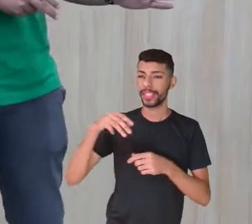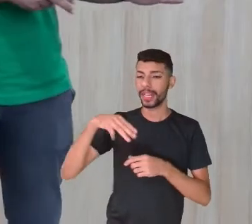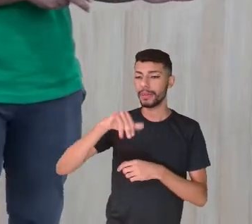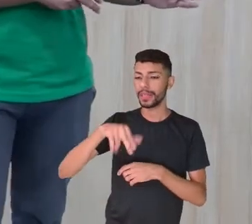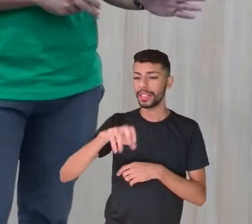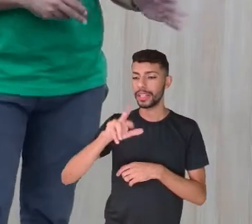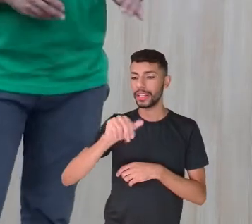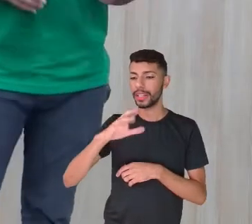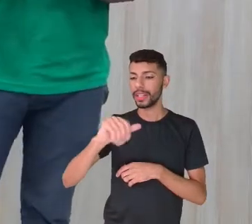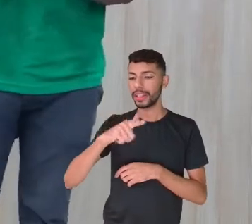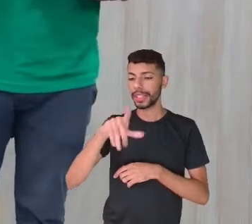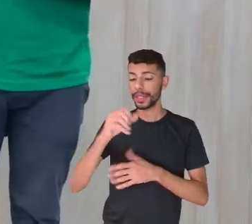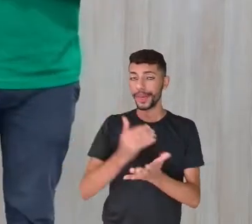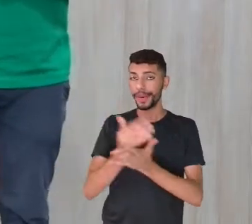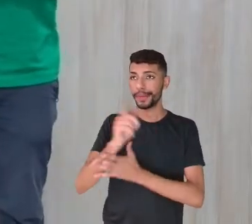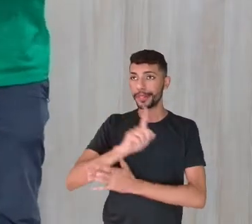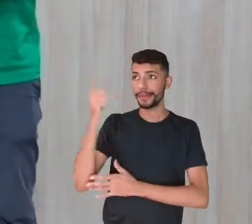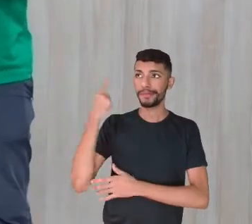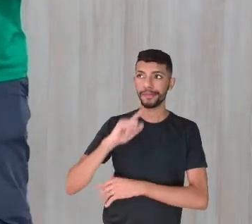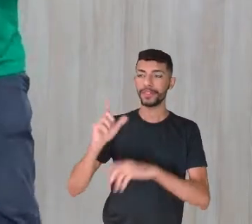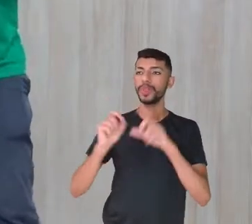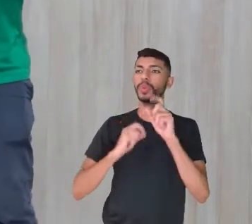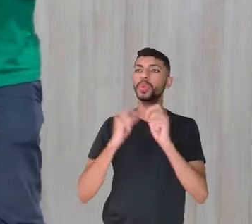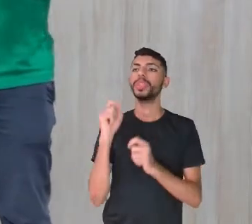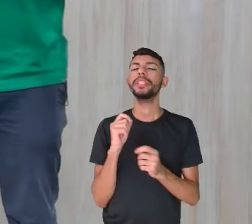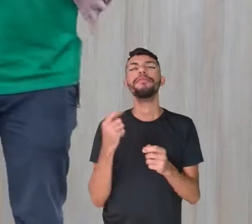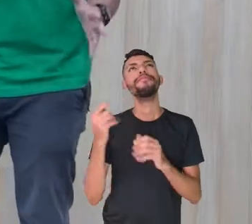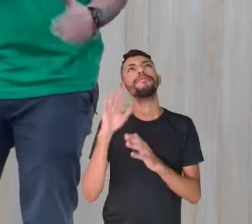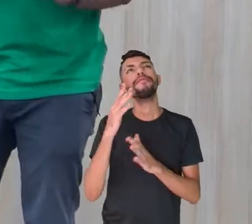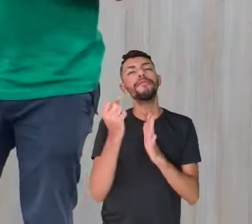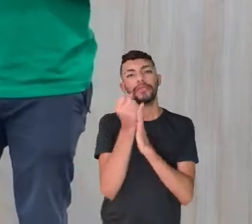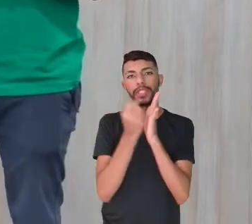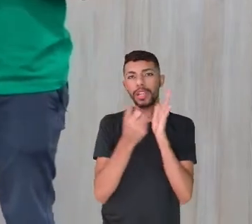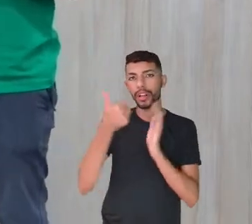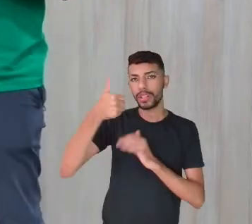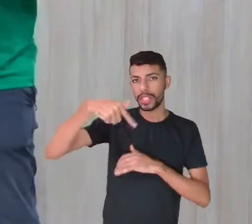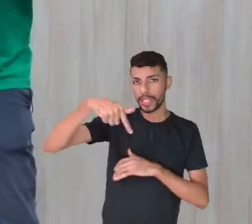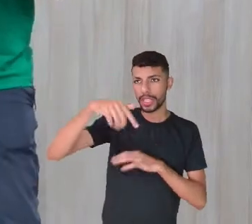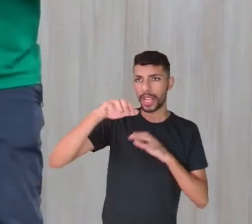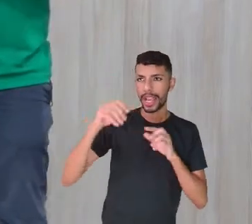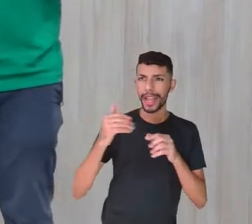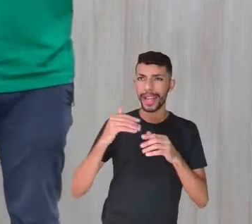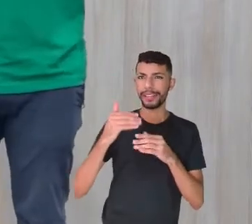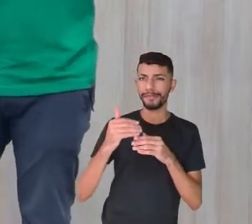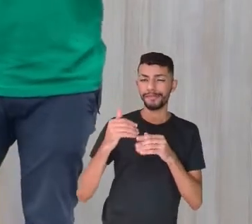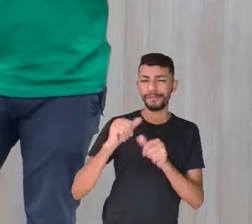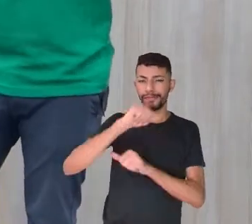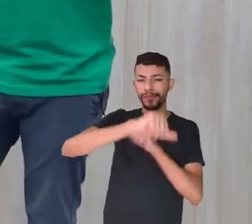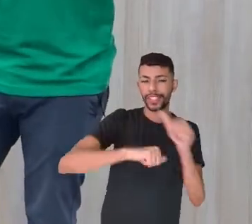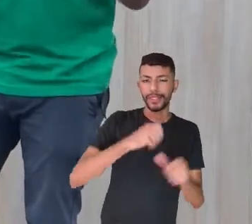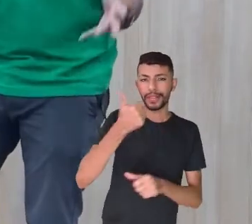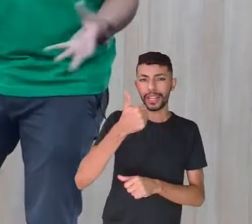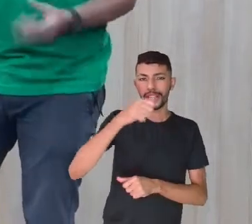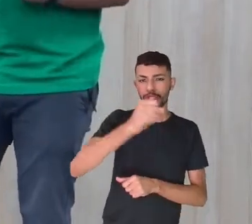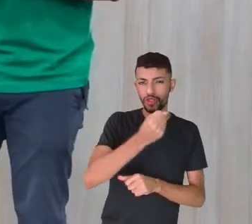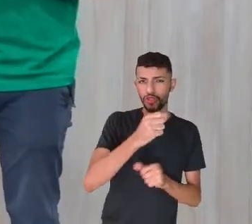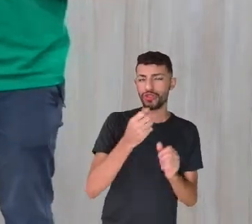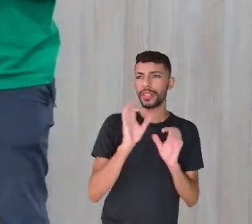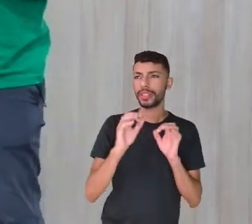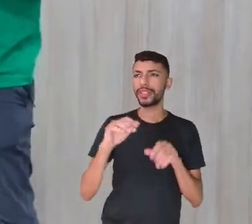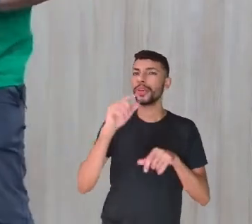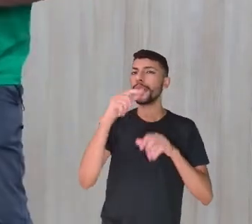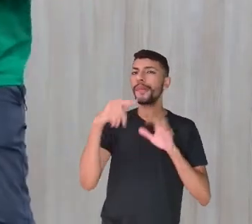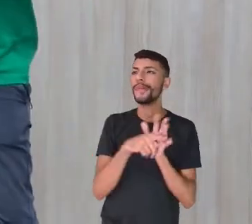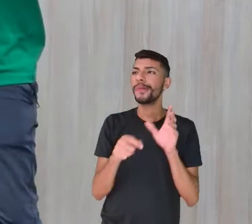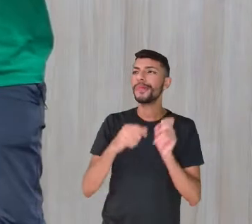começou em Minas Gerais, né, lá no século XVII, do século XVIII, com os bandeirantes, né, vocês já viram